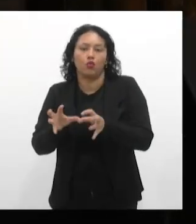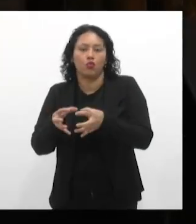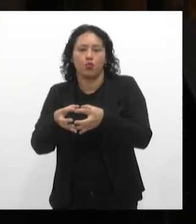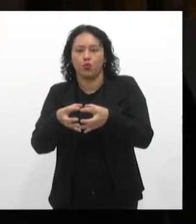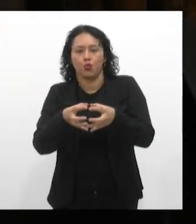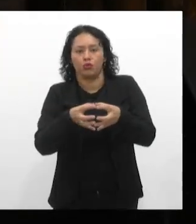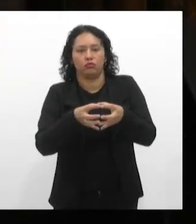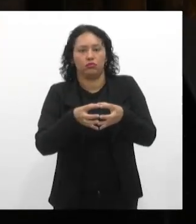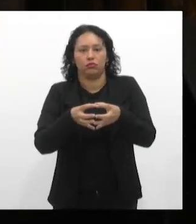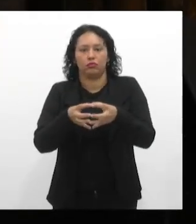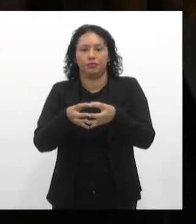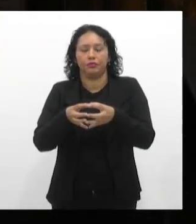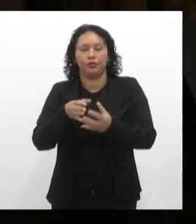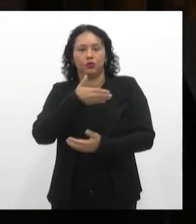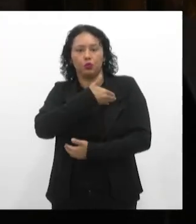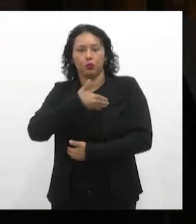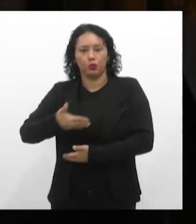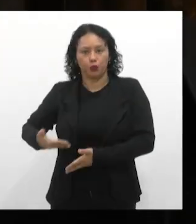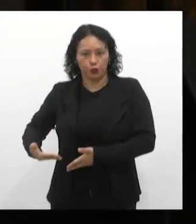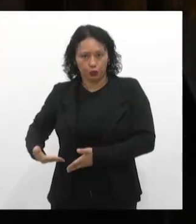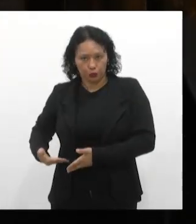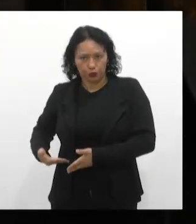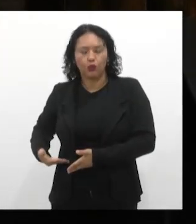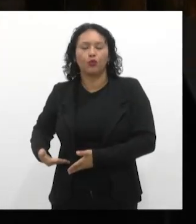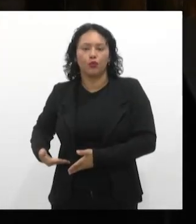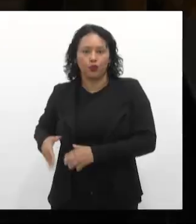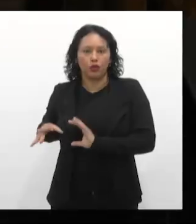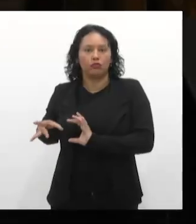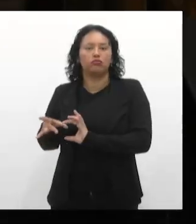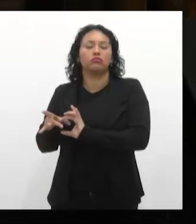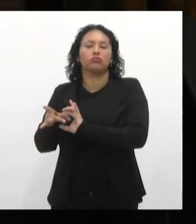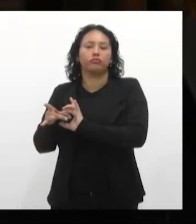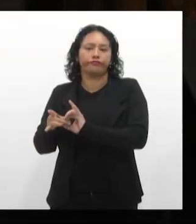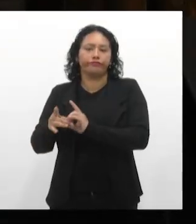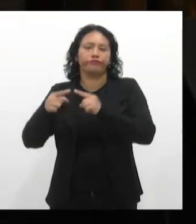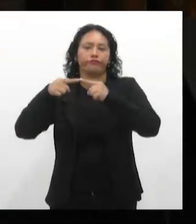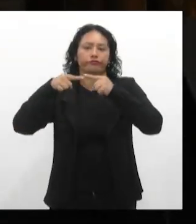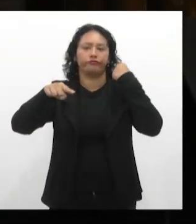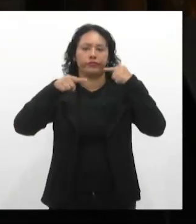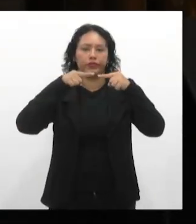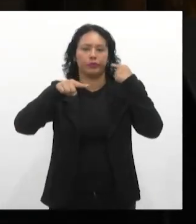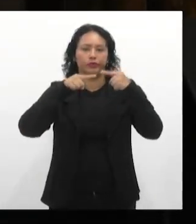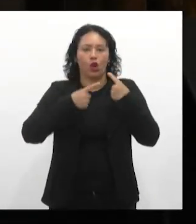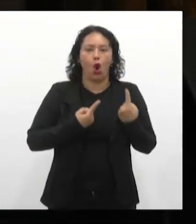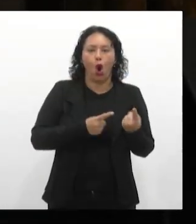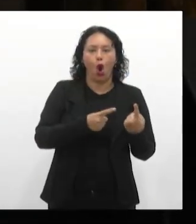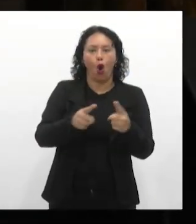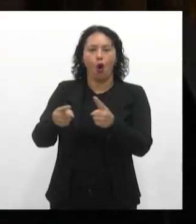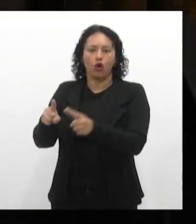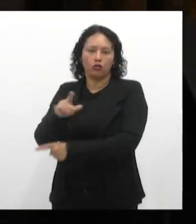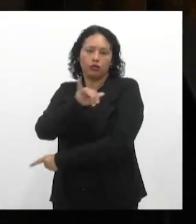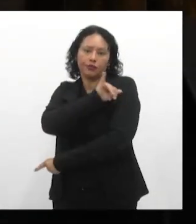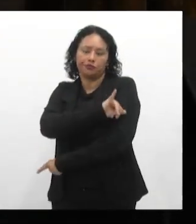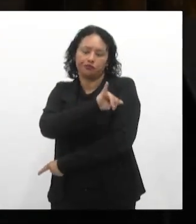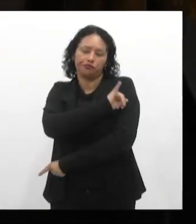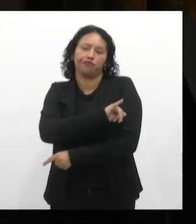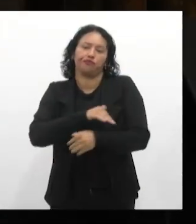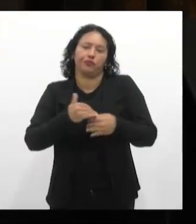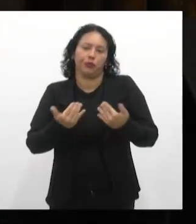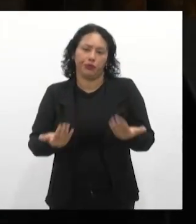da União sempre foram desfavoráveis ao Rio de Janeiro. E o